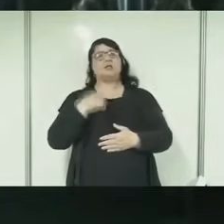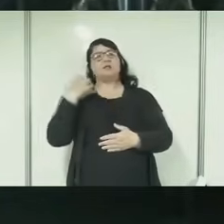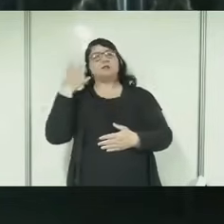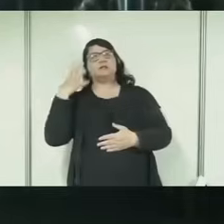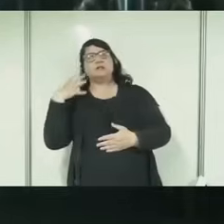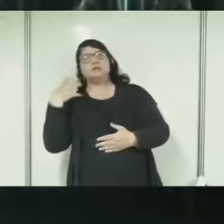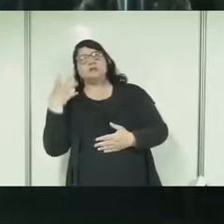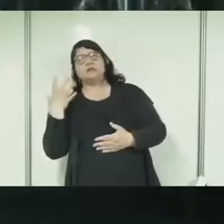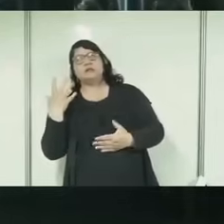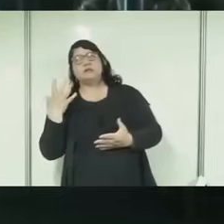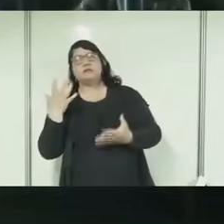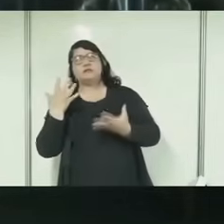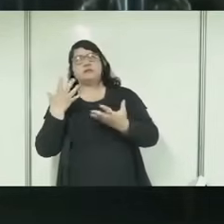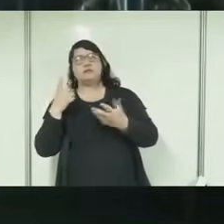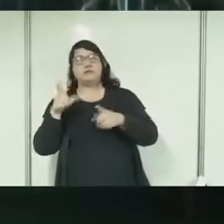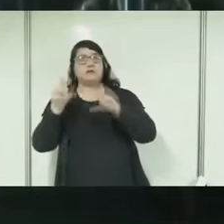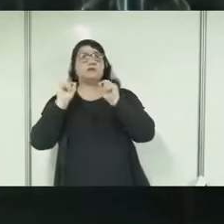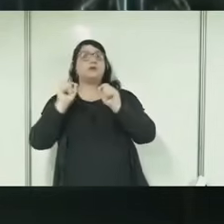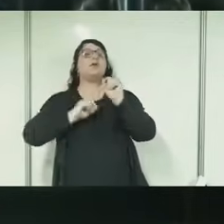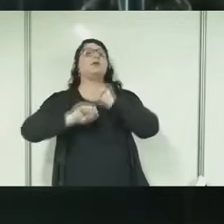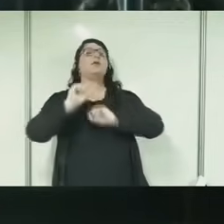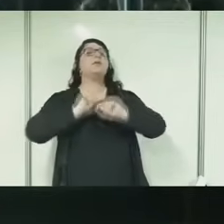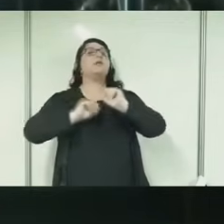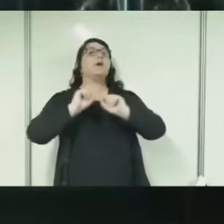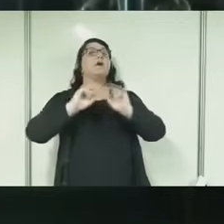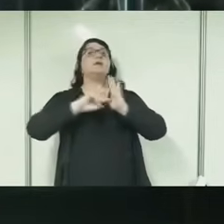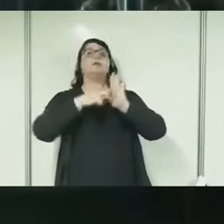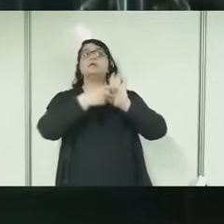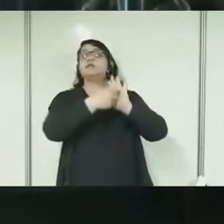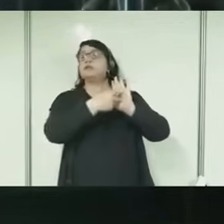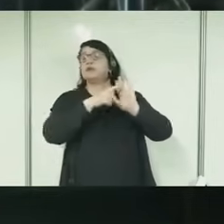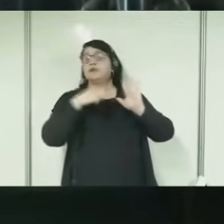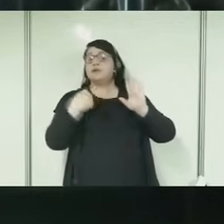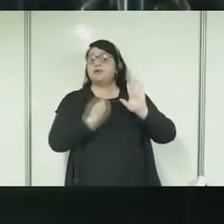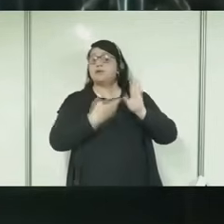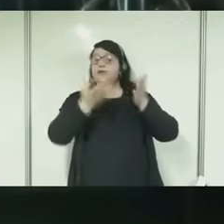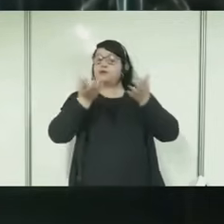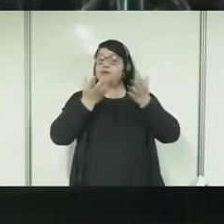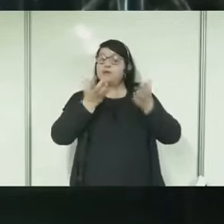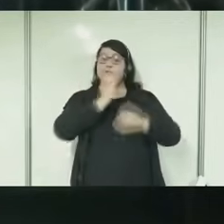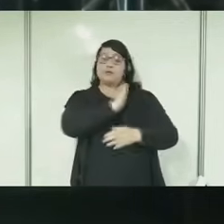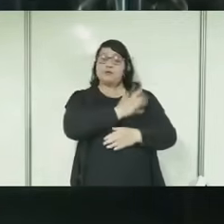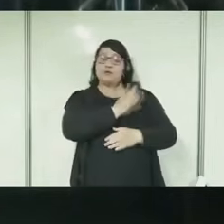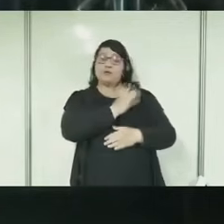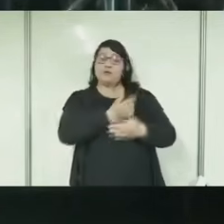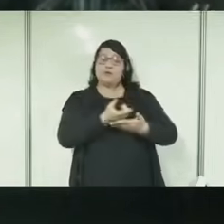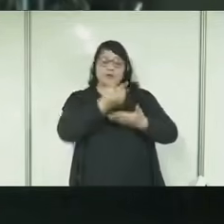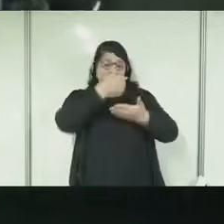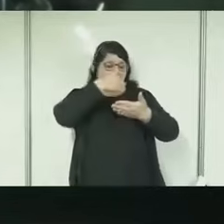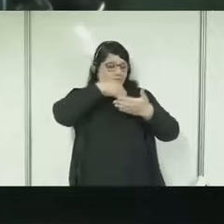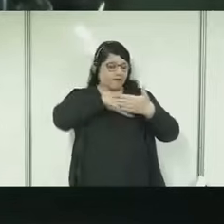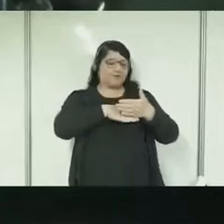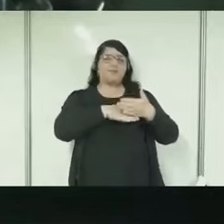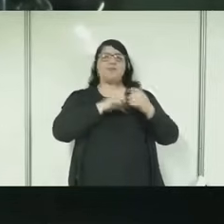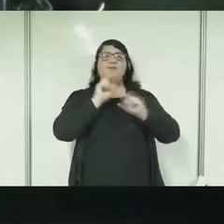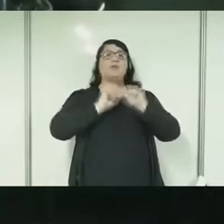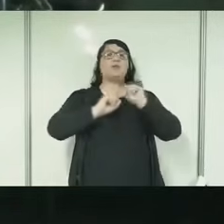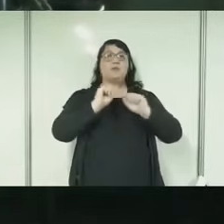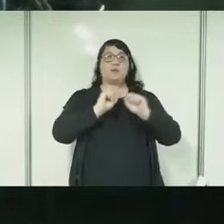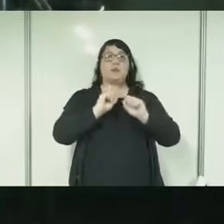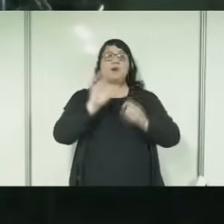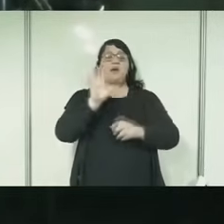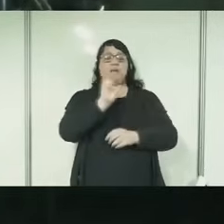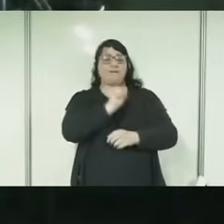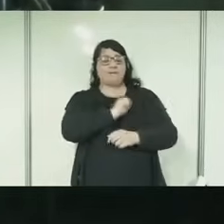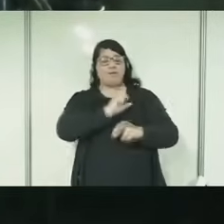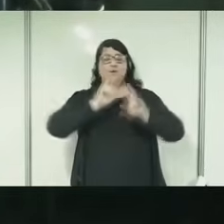sentido daquilo que nós queremos deixar no coração das pessoas: sementes de amor, de esperança, de